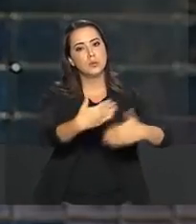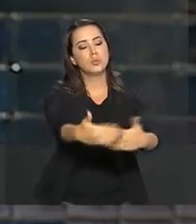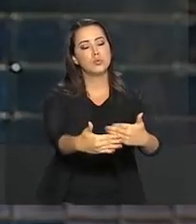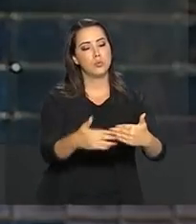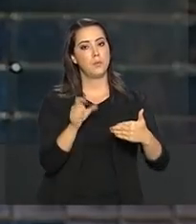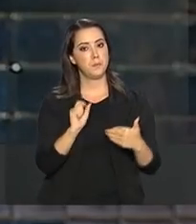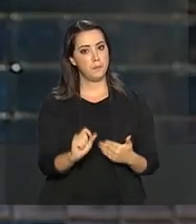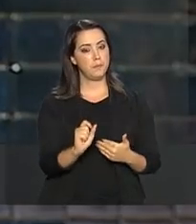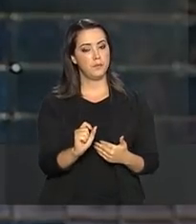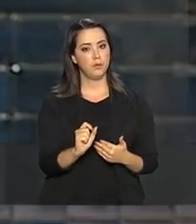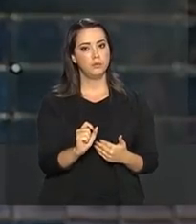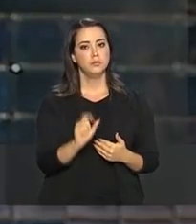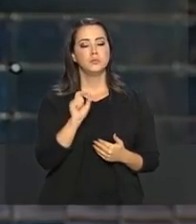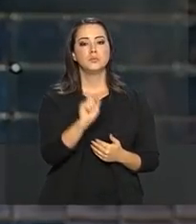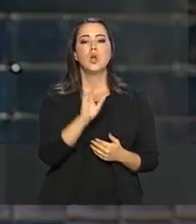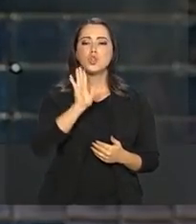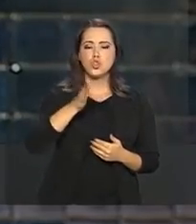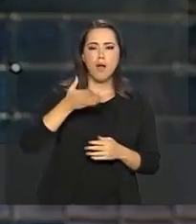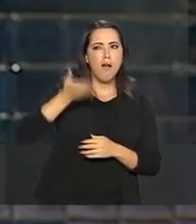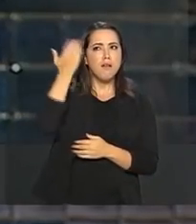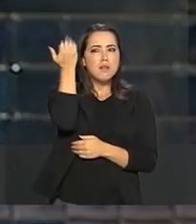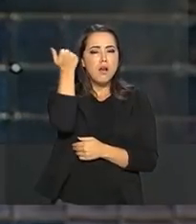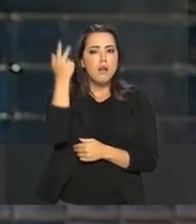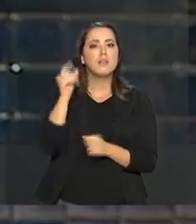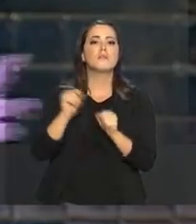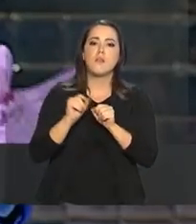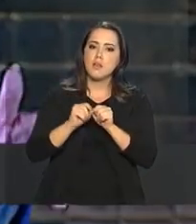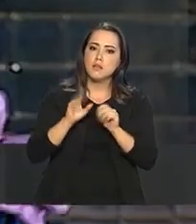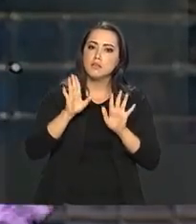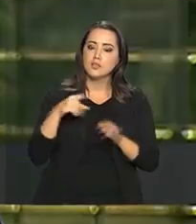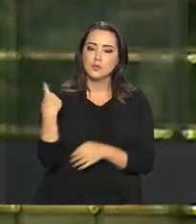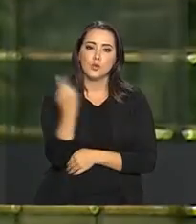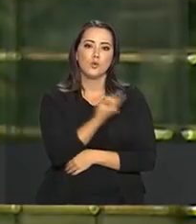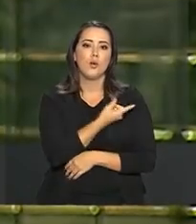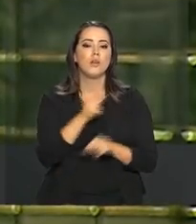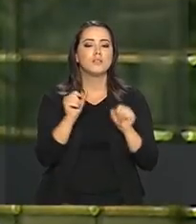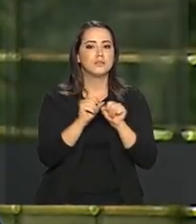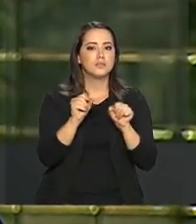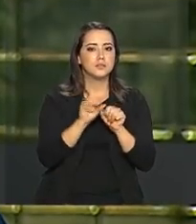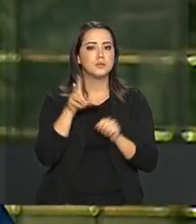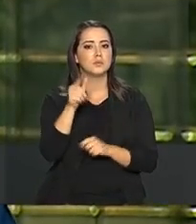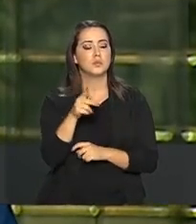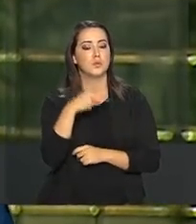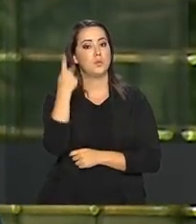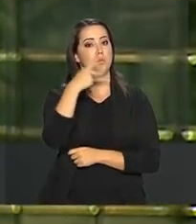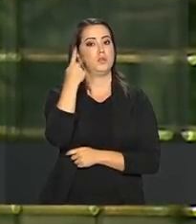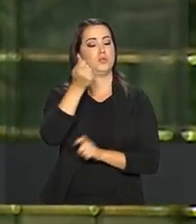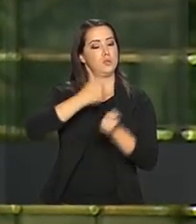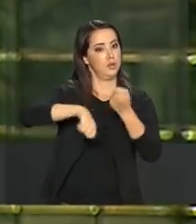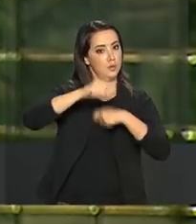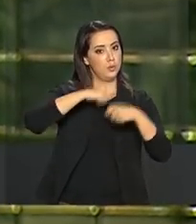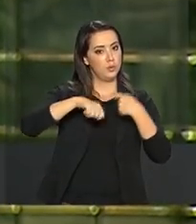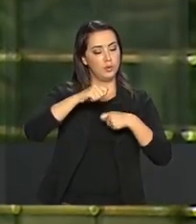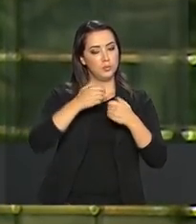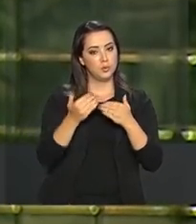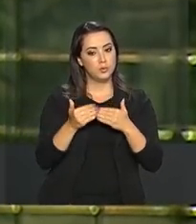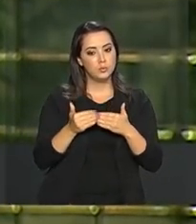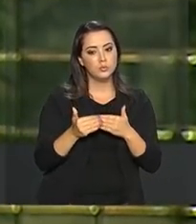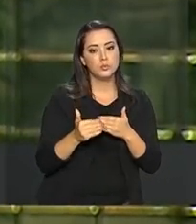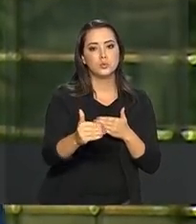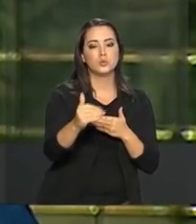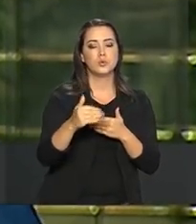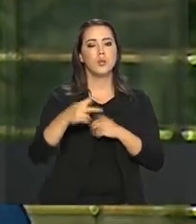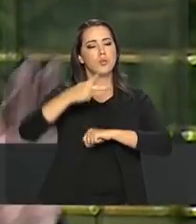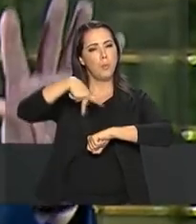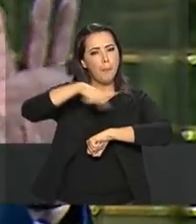dar continuidade aquilo que já fizemos que todos fizeram é política econômica que prevaleceu no